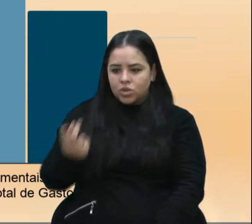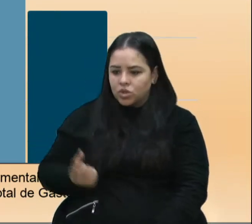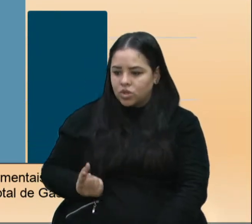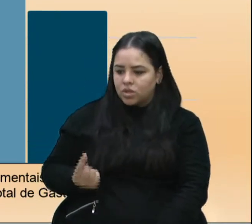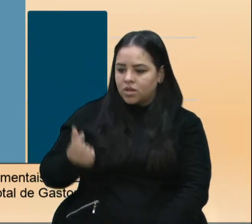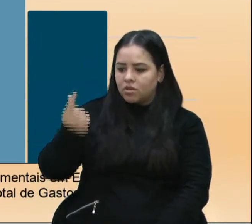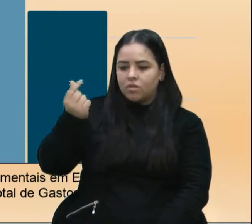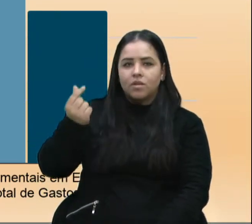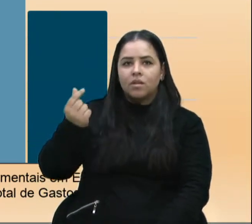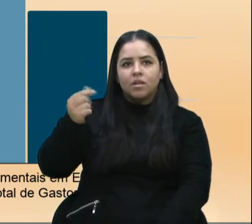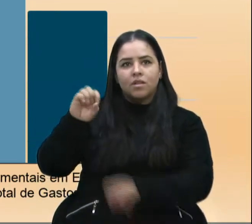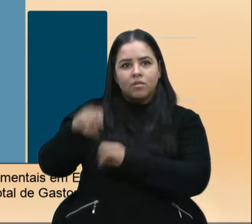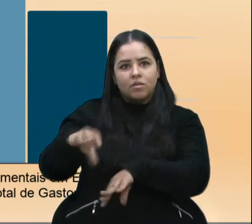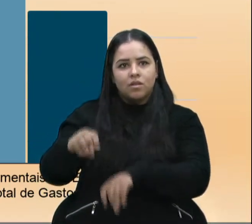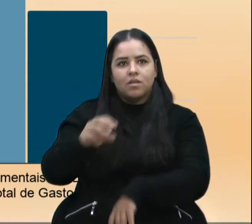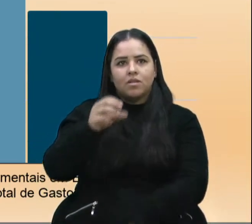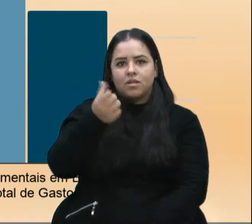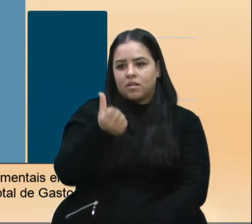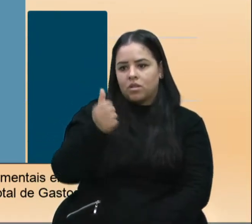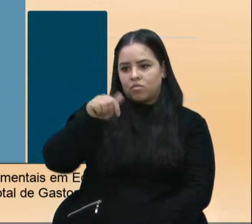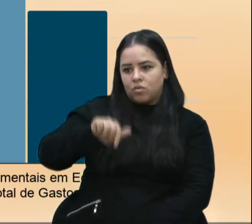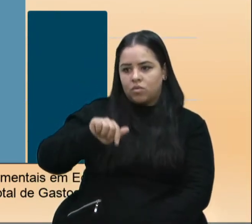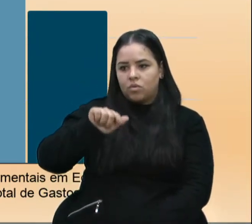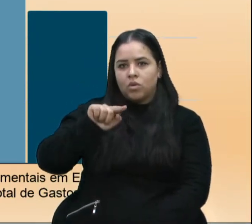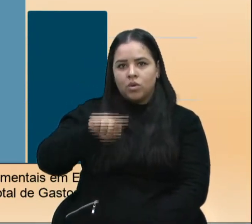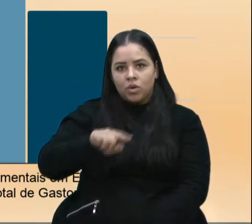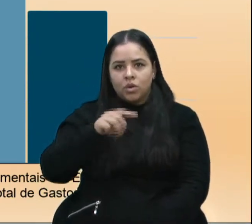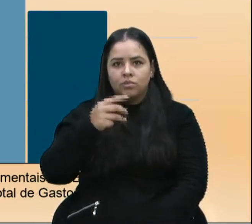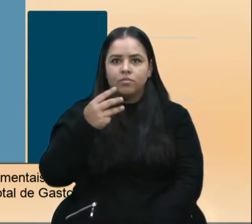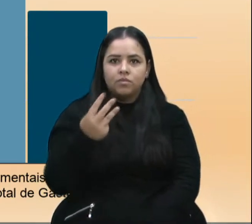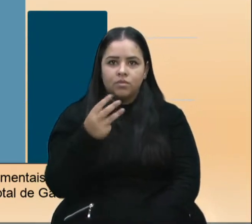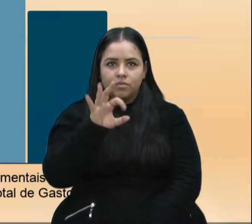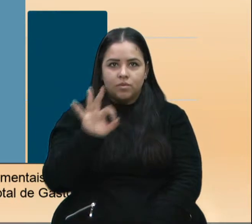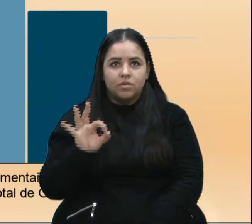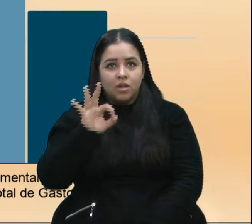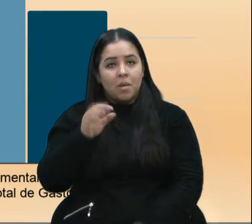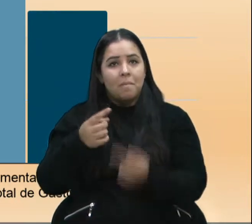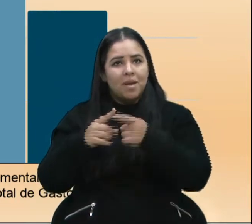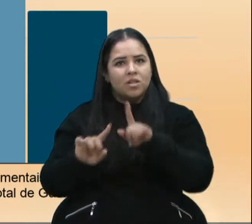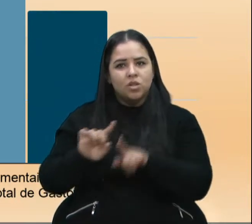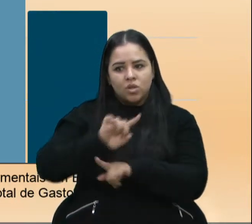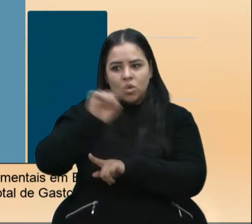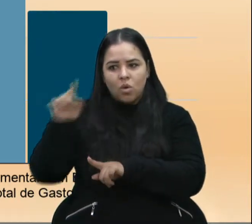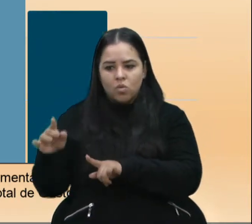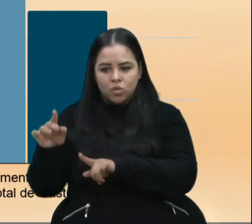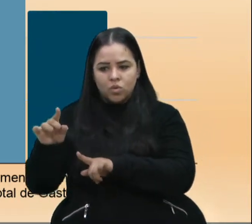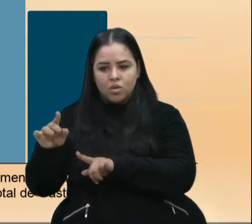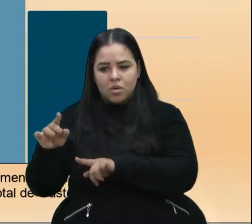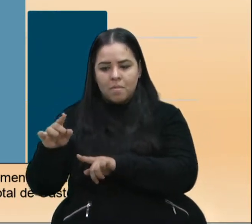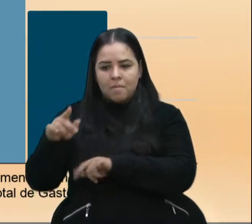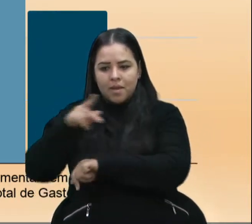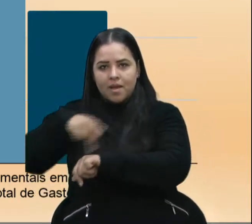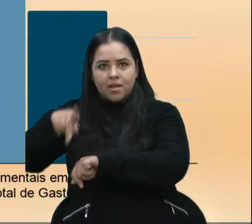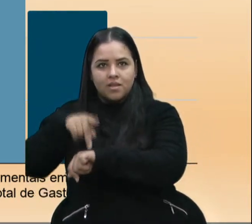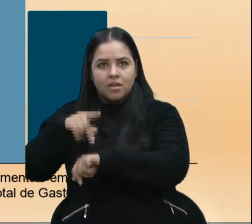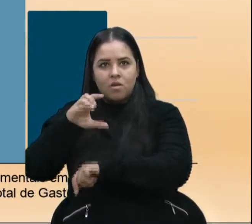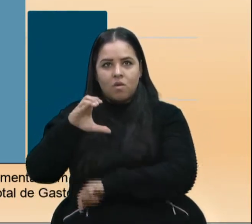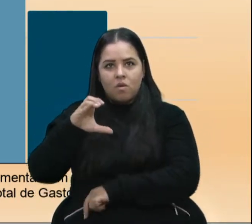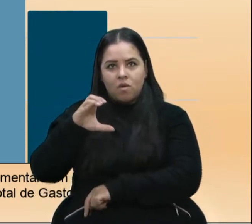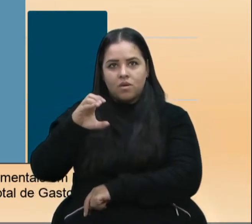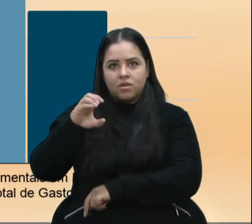é 6,3% do PIB. Né? Enquanto a média dos países da OCDE, que são os países desenvolvidos, é